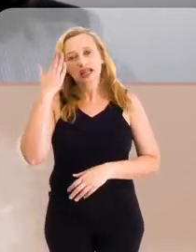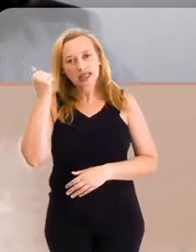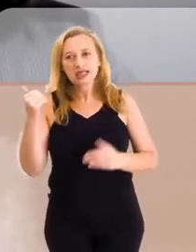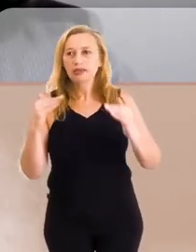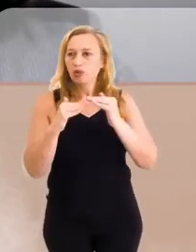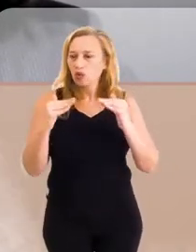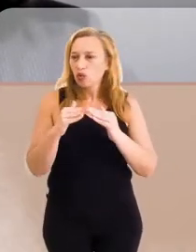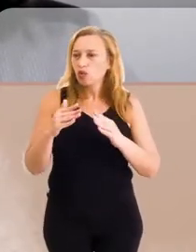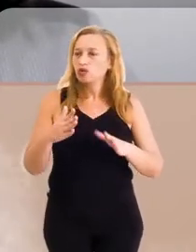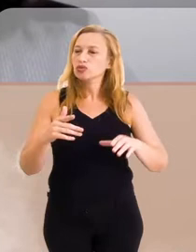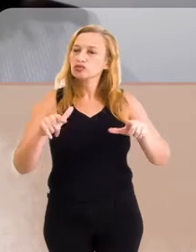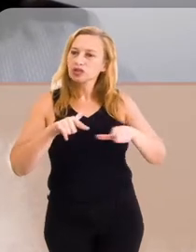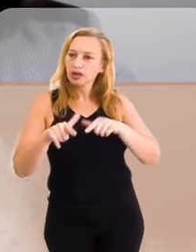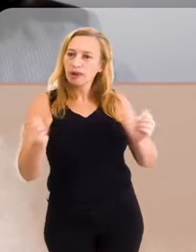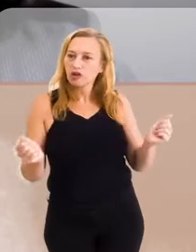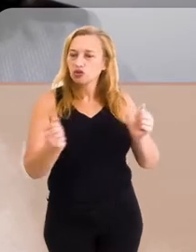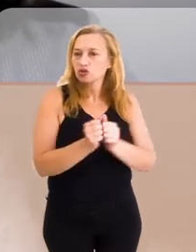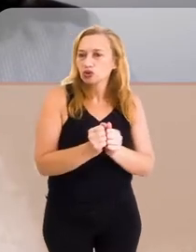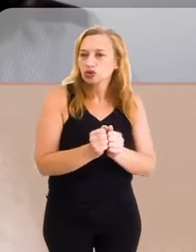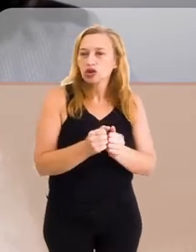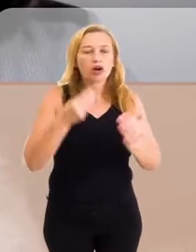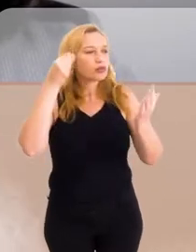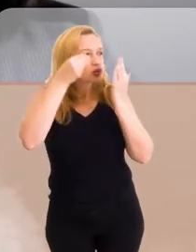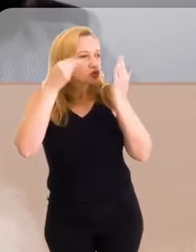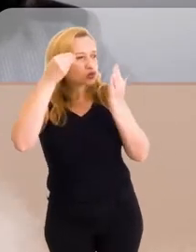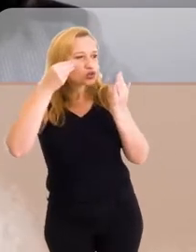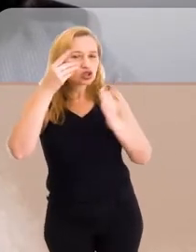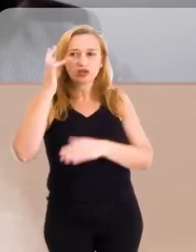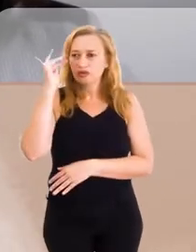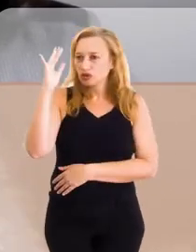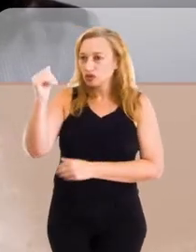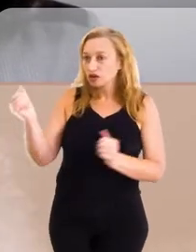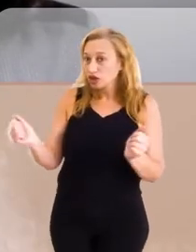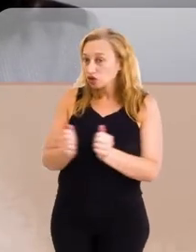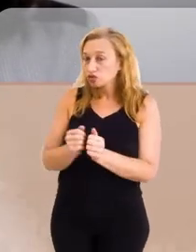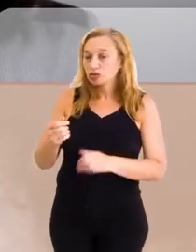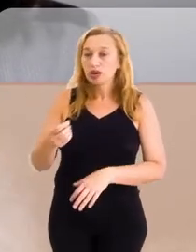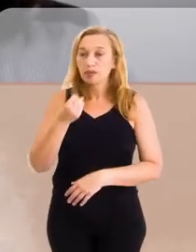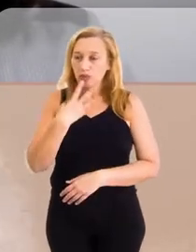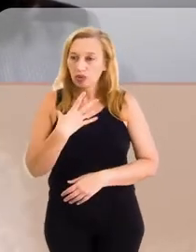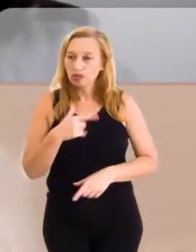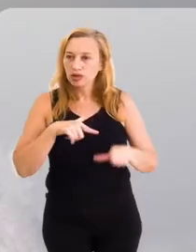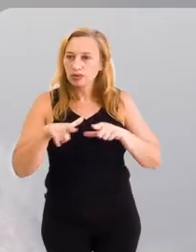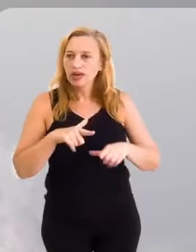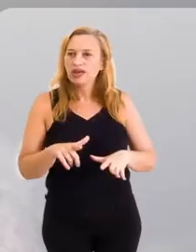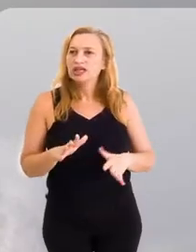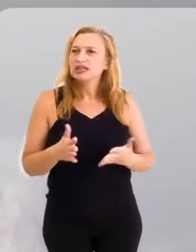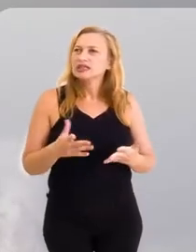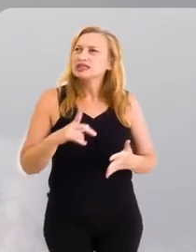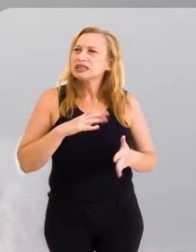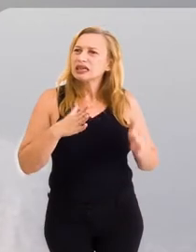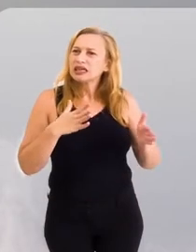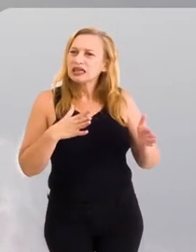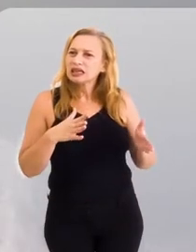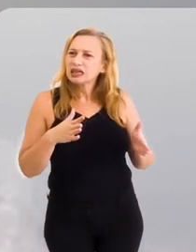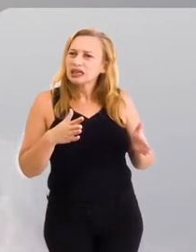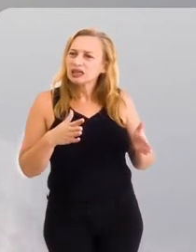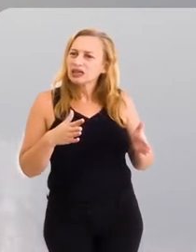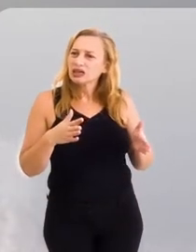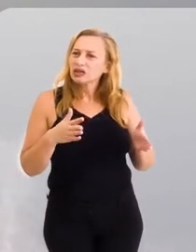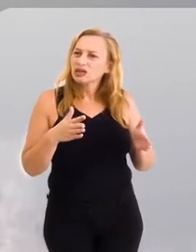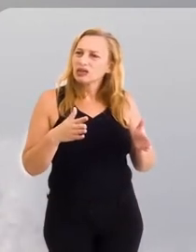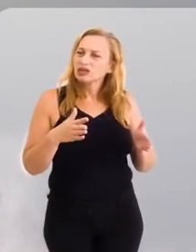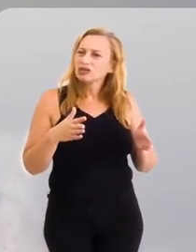eles sabem concordam comigo que o trabalho em conjunto da psicologia e da filosofia maravilhoso o que tem uma faixa